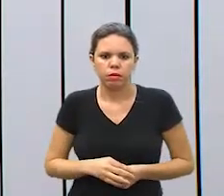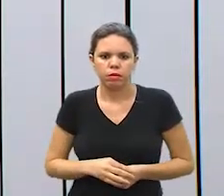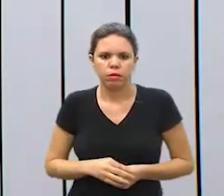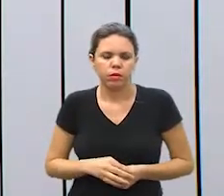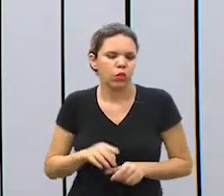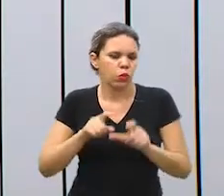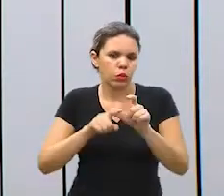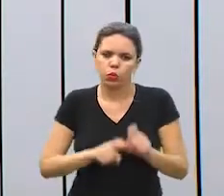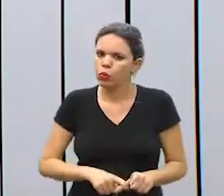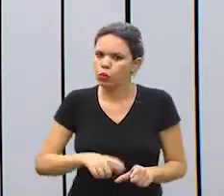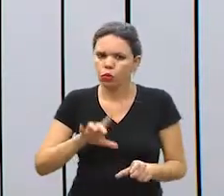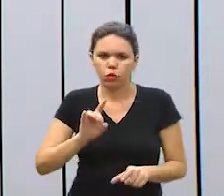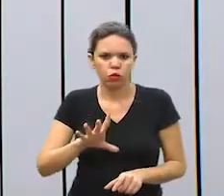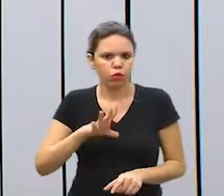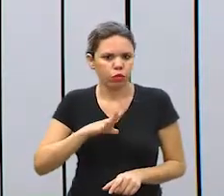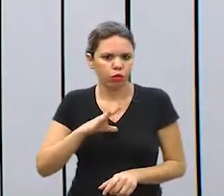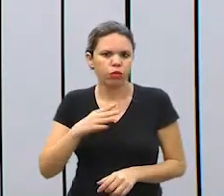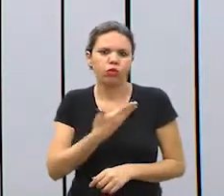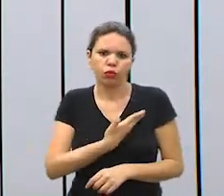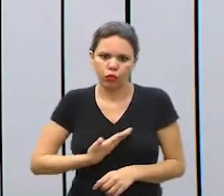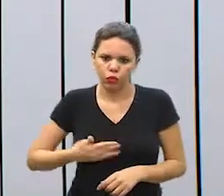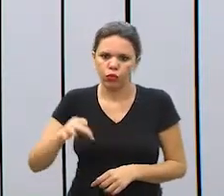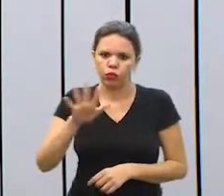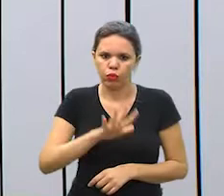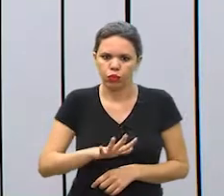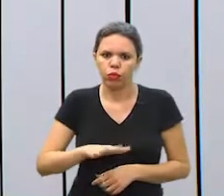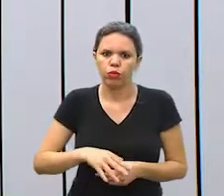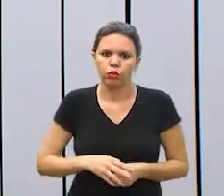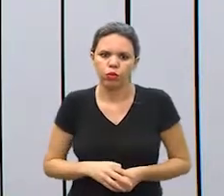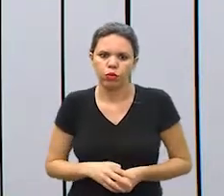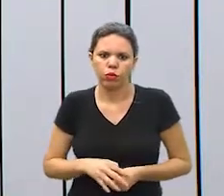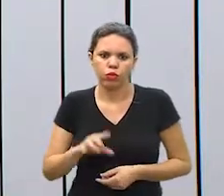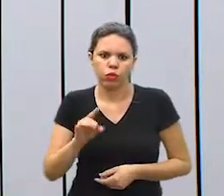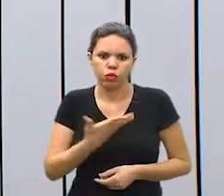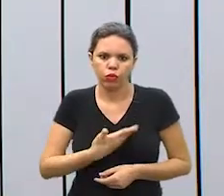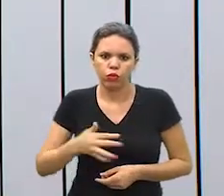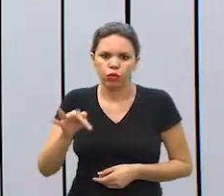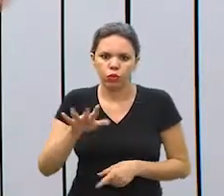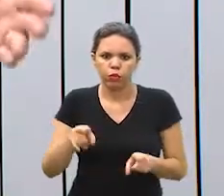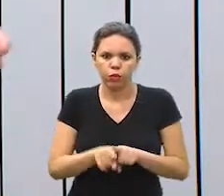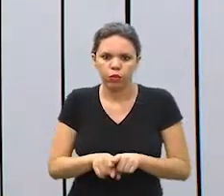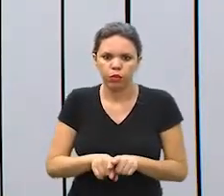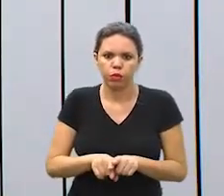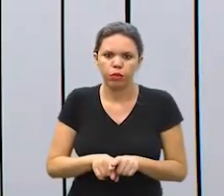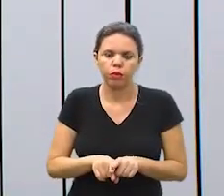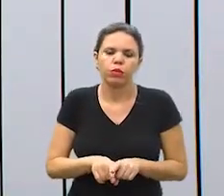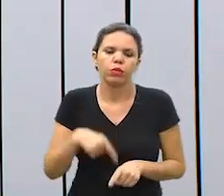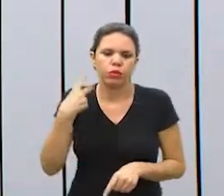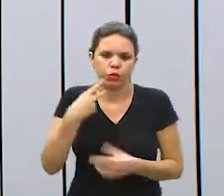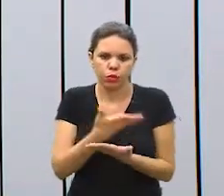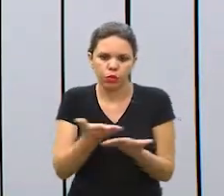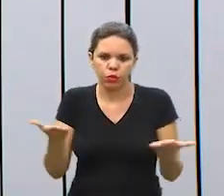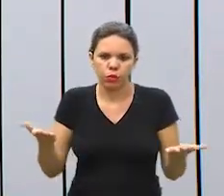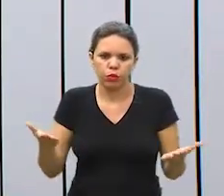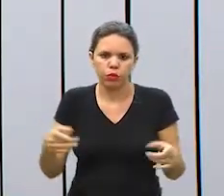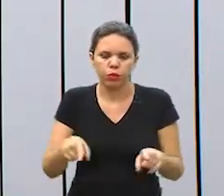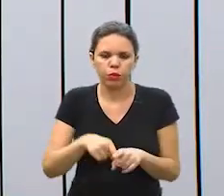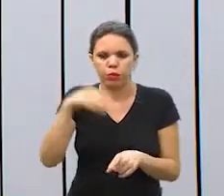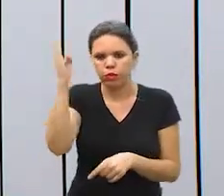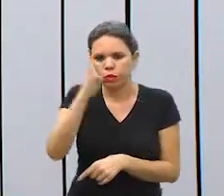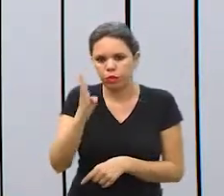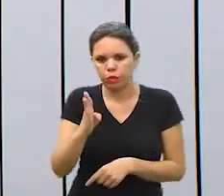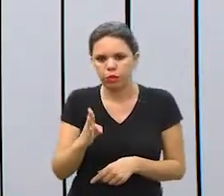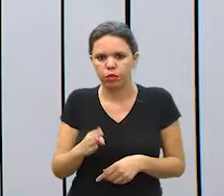não depende da nossa cidade, sim do governo federal, não só do governo federal, mas também do parlamento